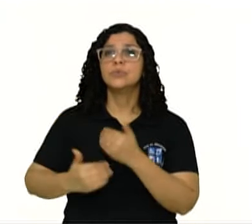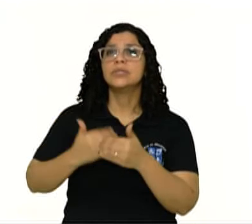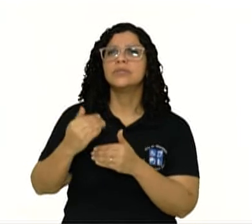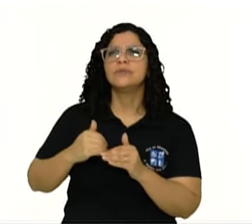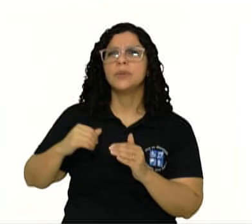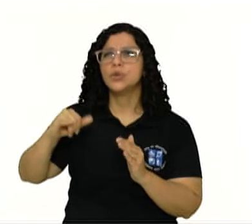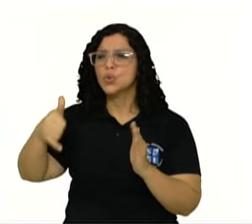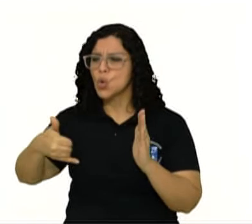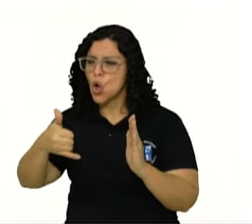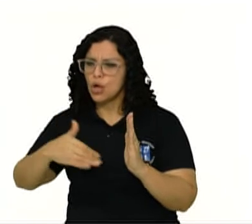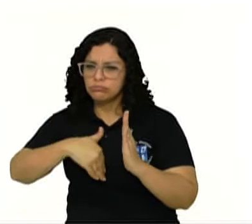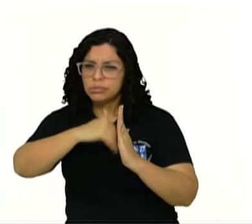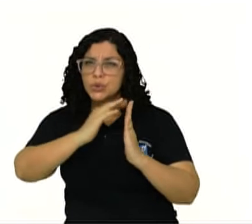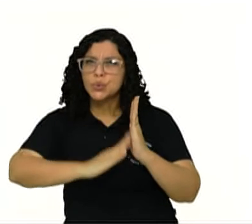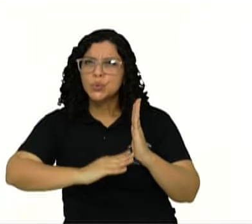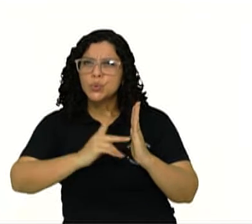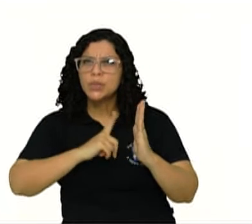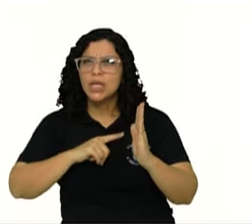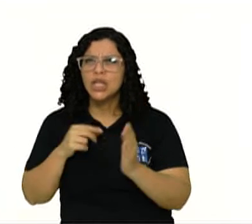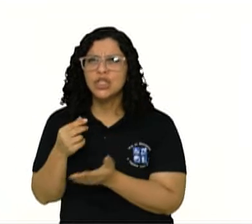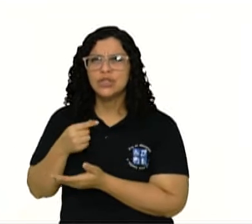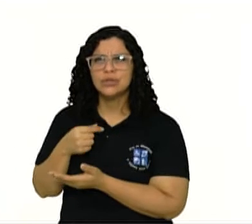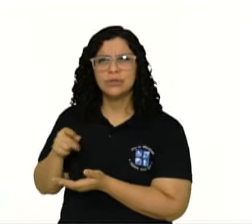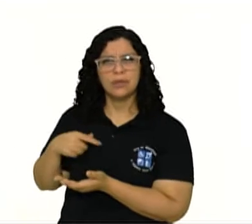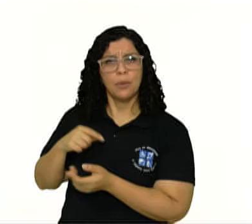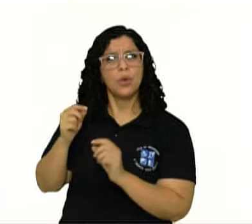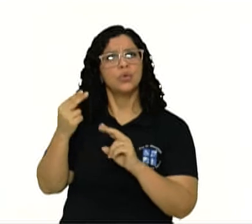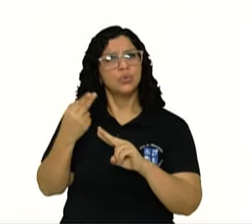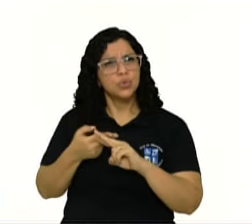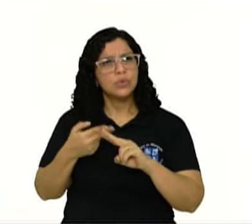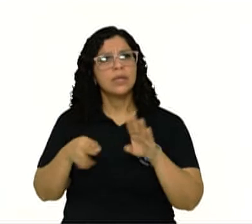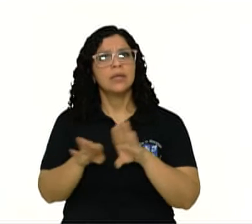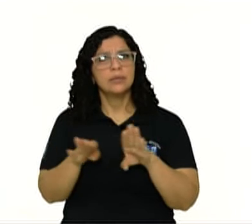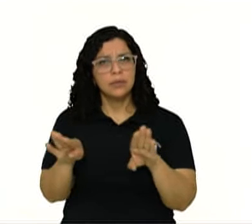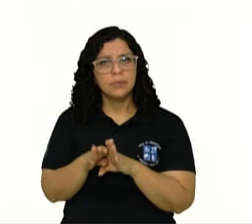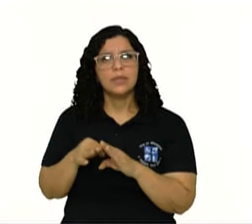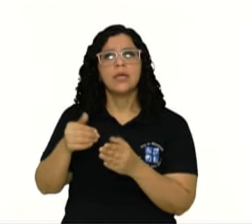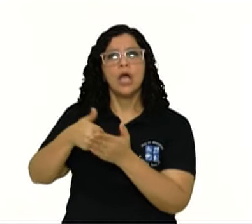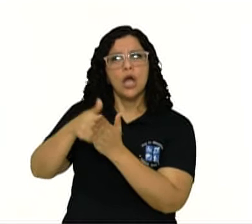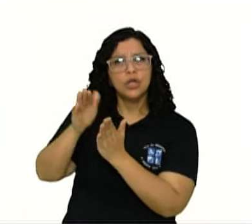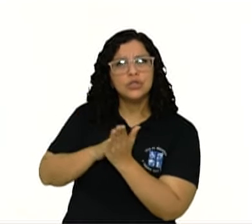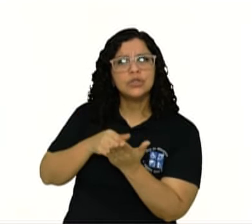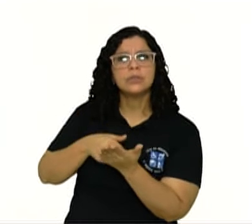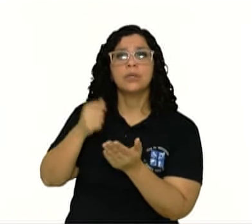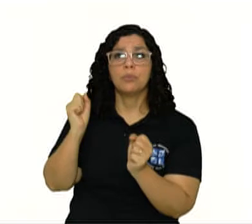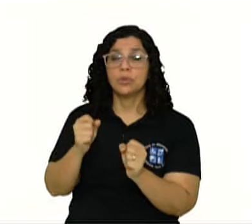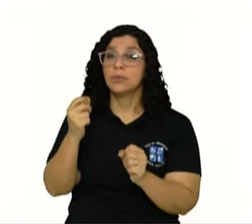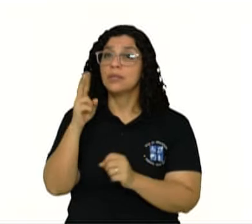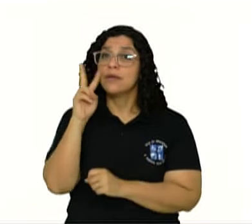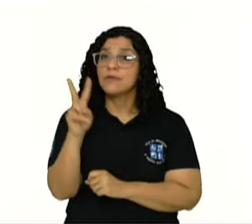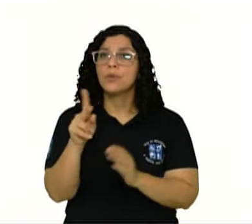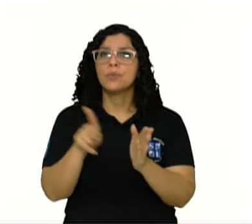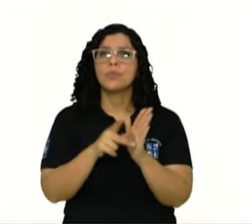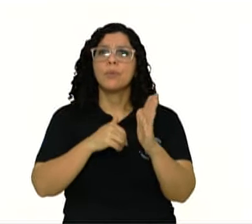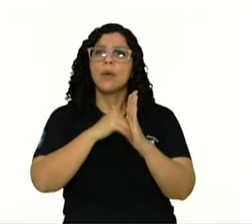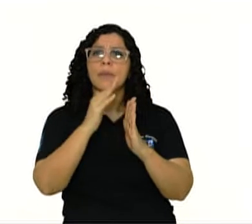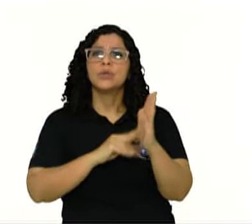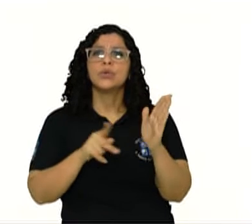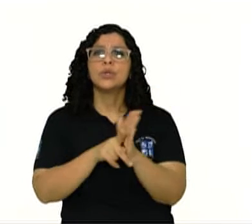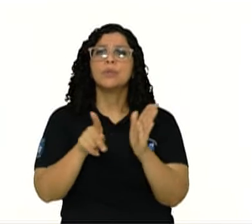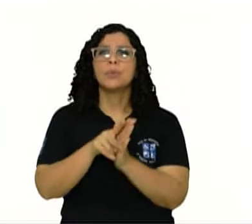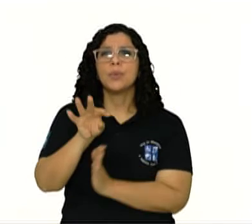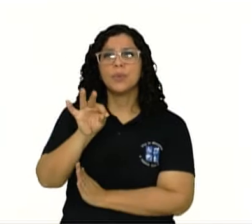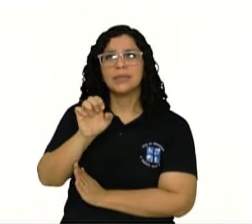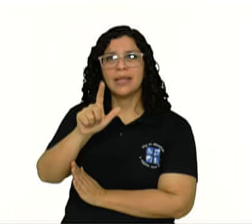a óleo. A xilogravura pode até se utilizar da tinta a óleo para ser pintada, mas ela é mais vista como uma pintura em